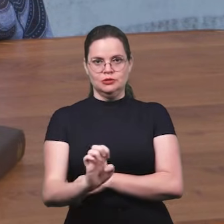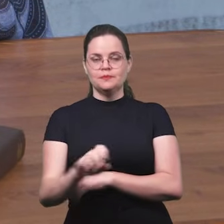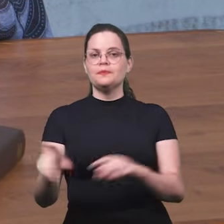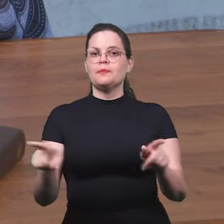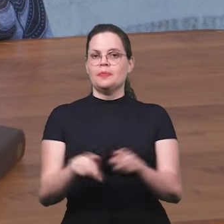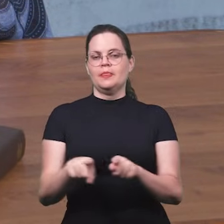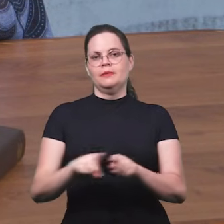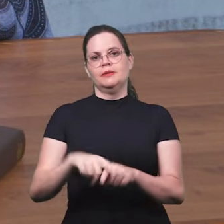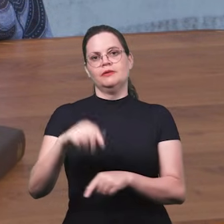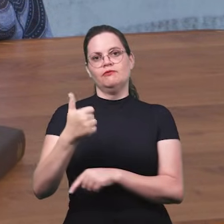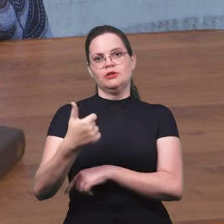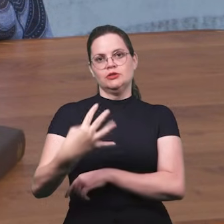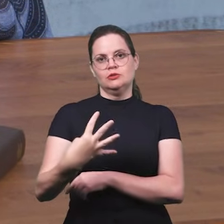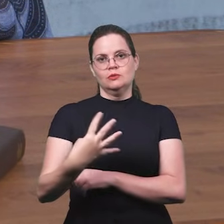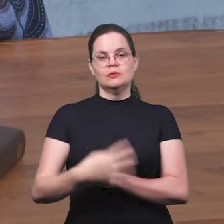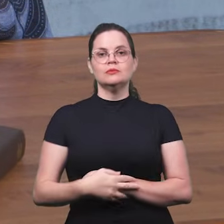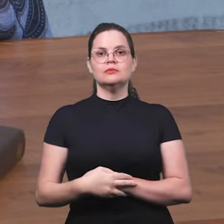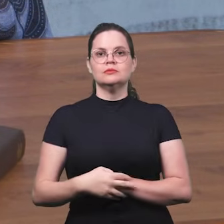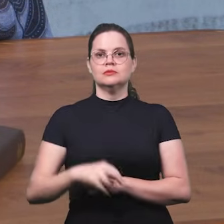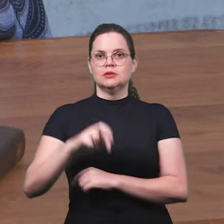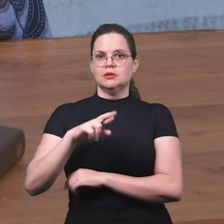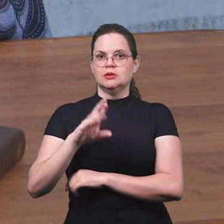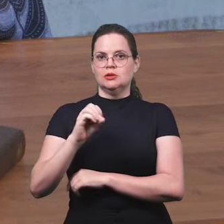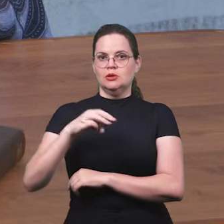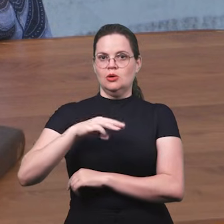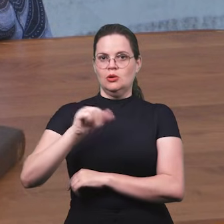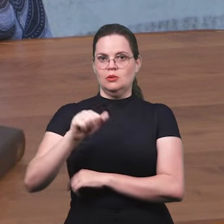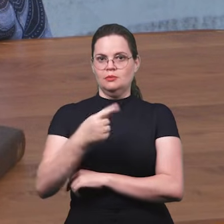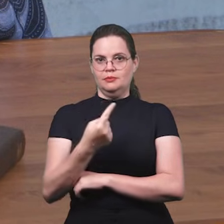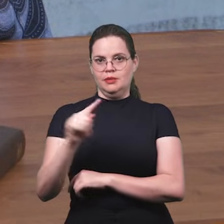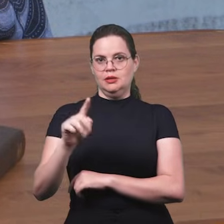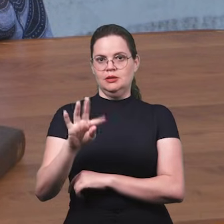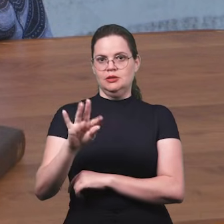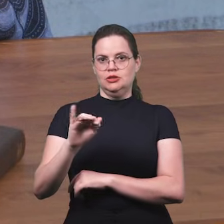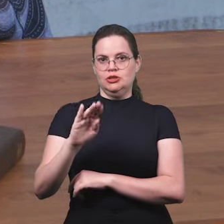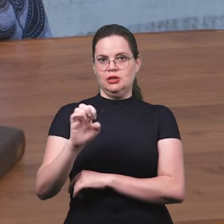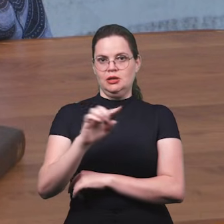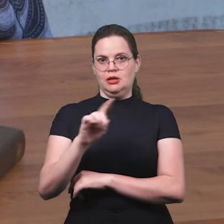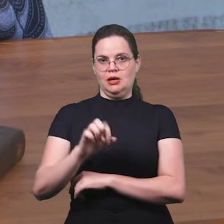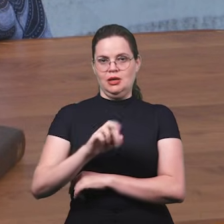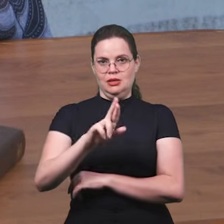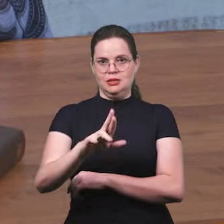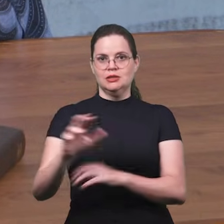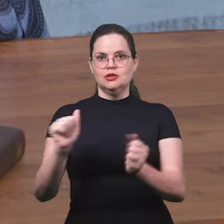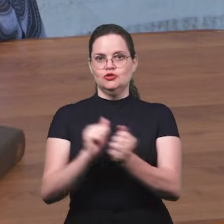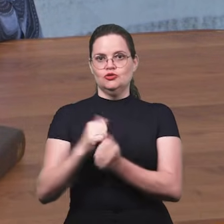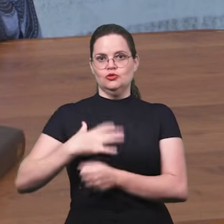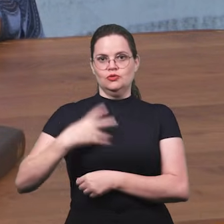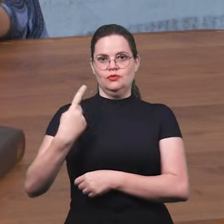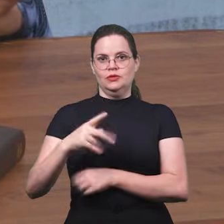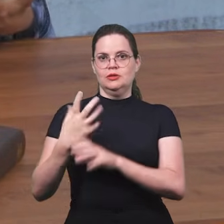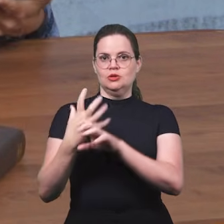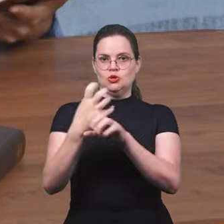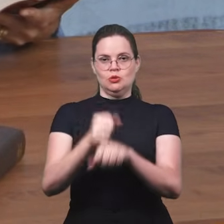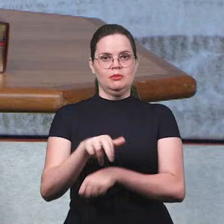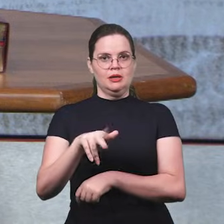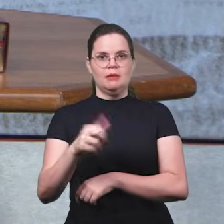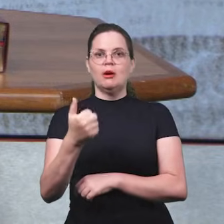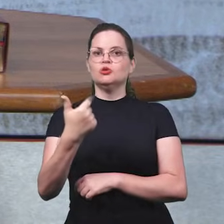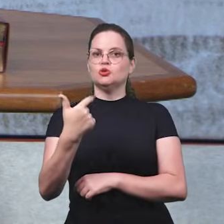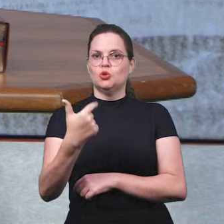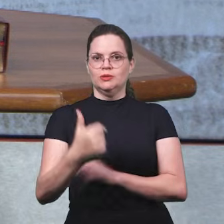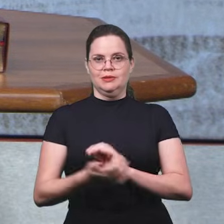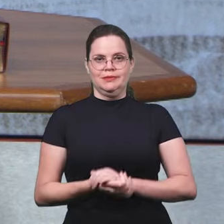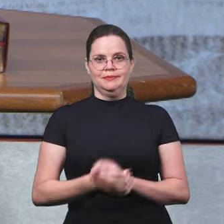A 24ª, a Romantiezer, seus filhos e seus irmãos 12. Então, nós